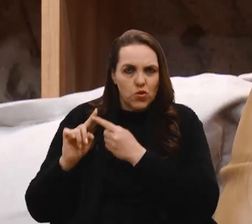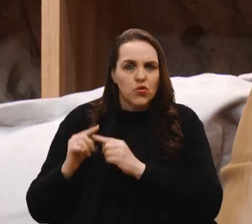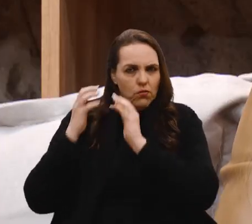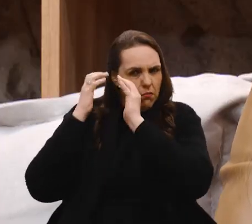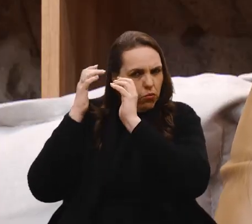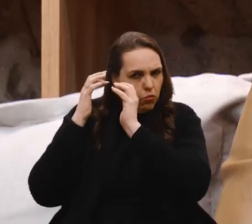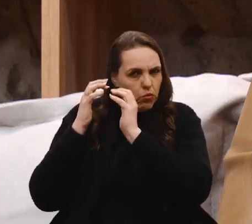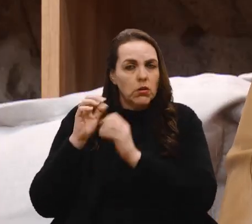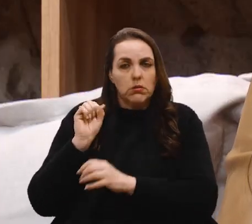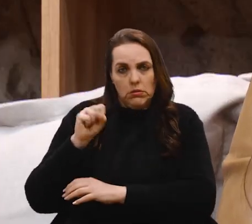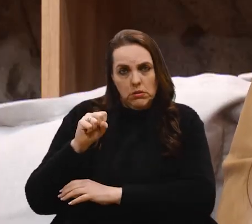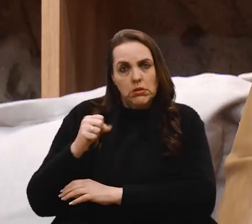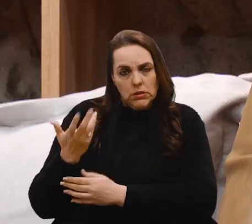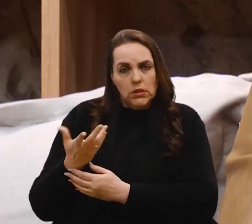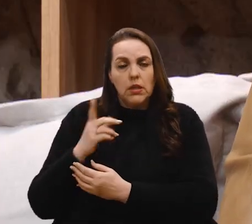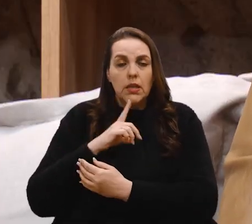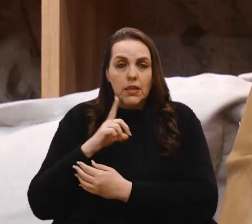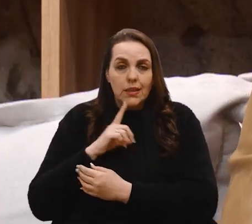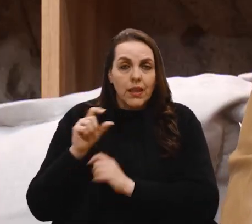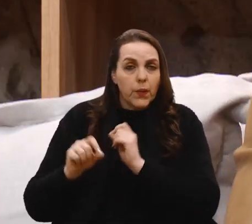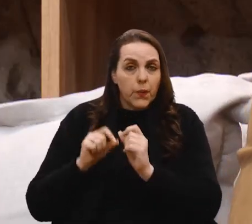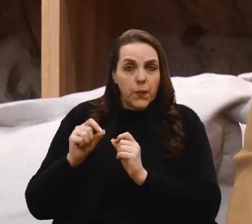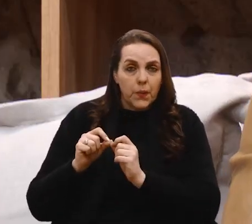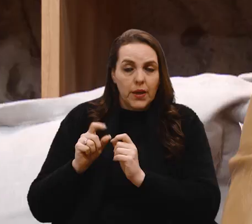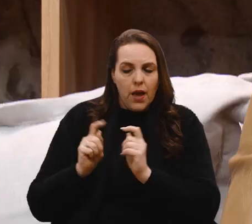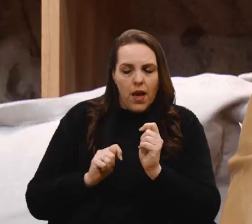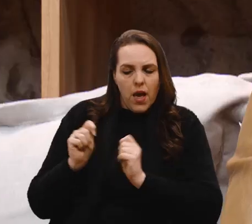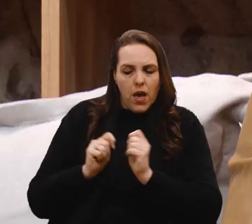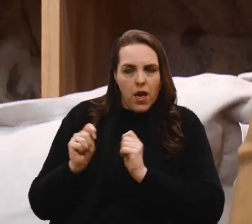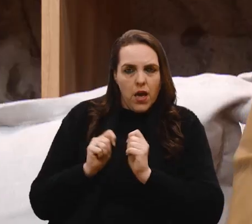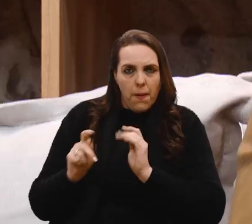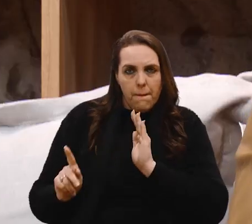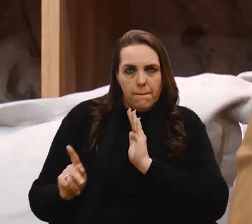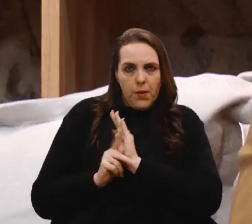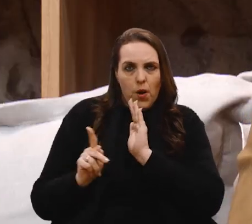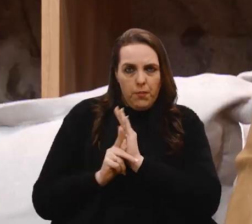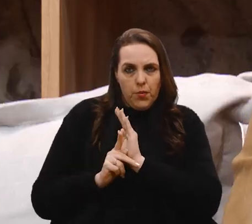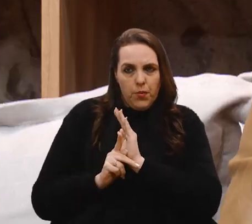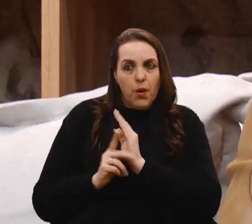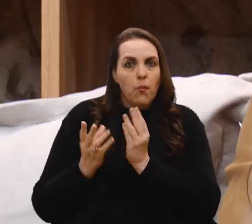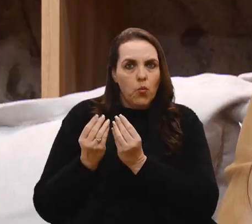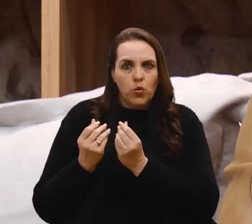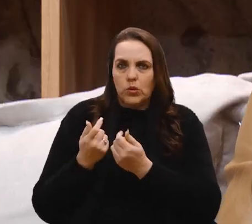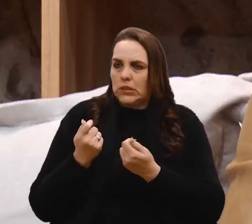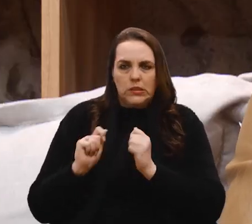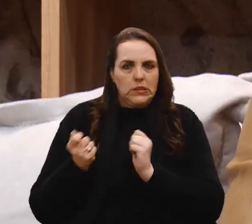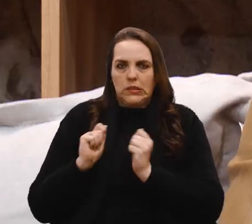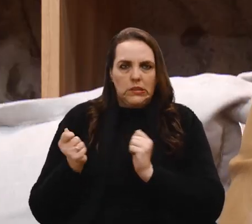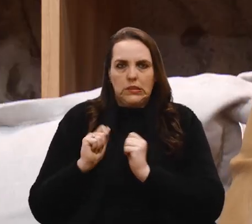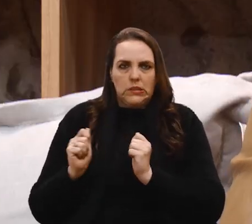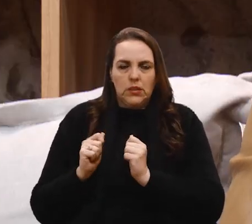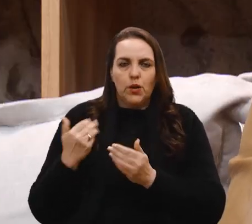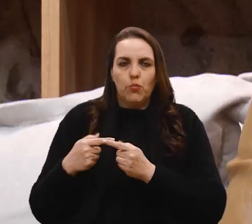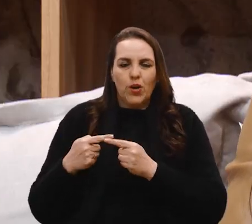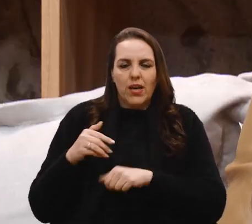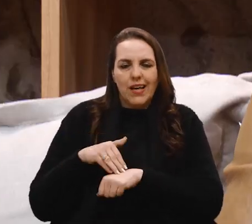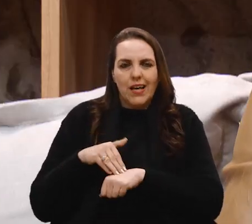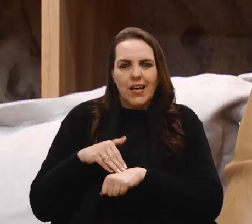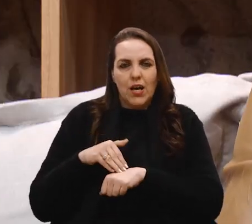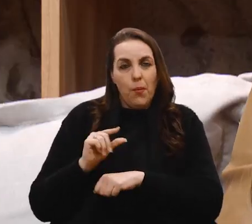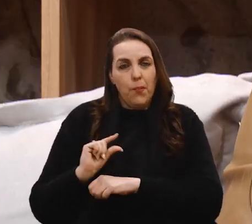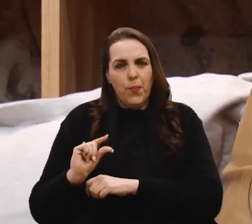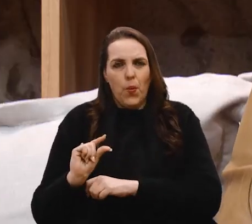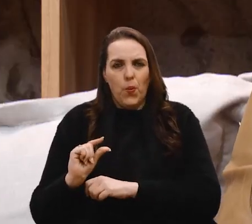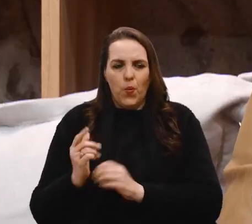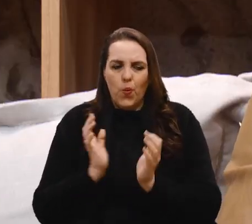cognitivas, porque tem muito a ver com essa questão da autorregulação, né, que muitos não têm, pela baixa tolerância, né, com